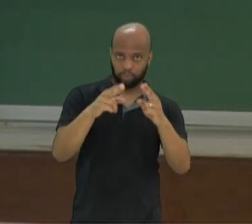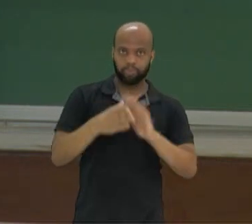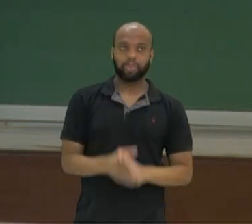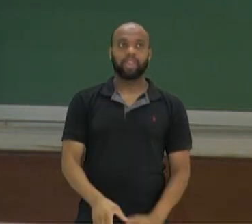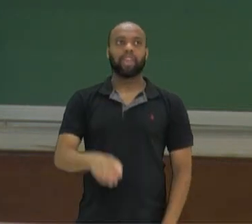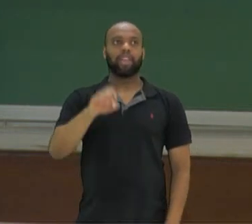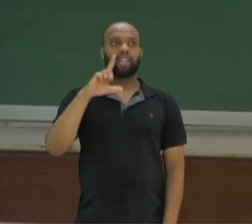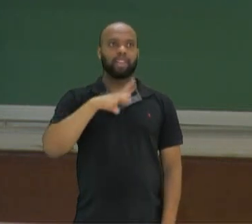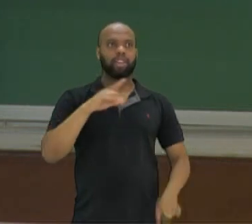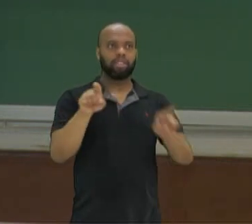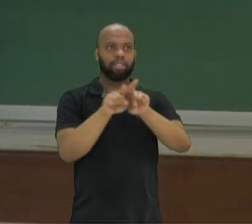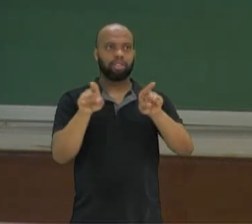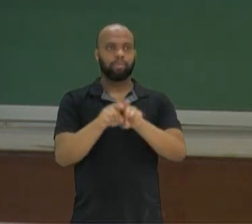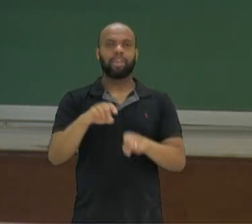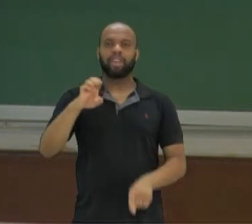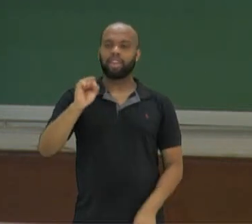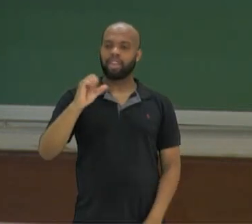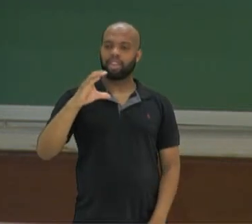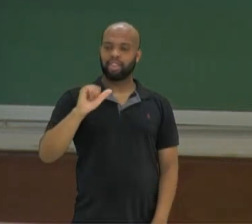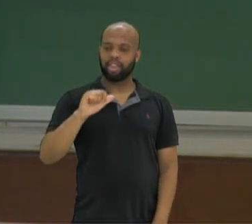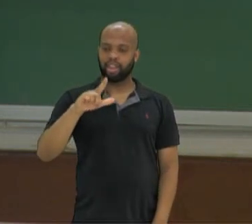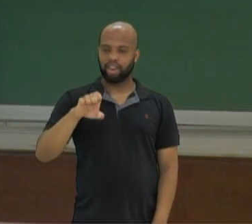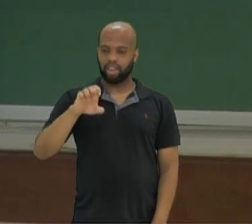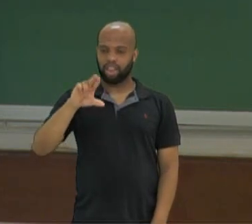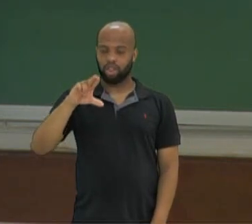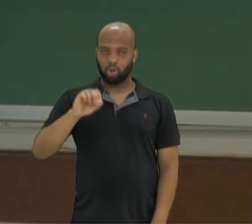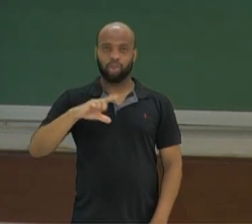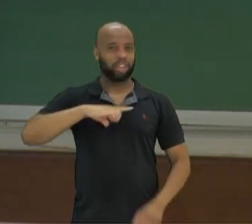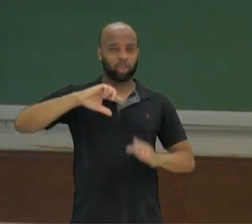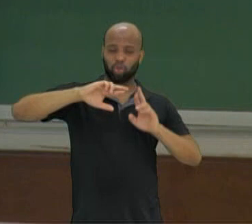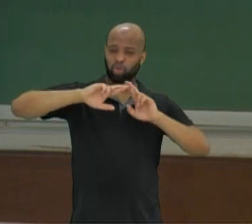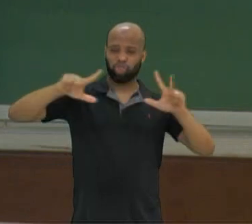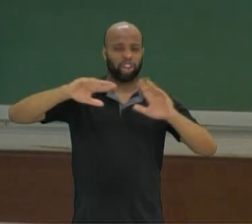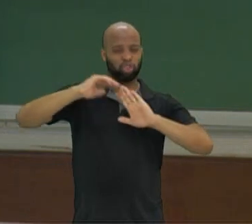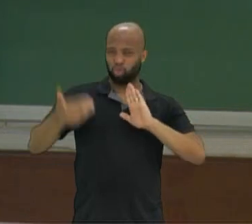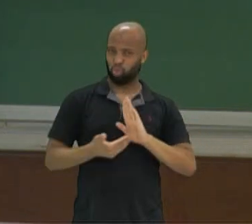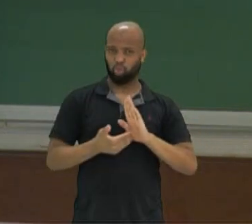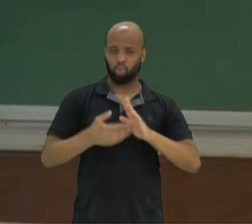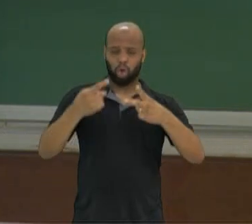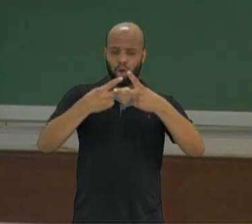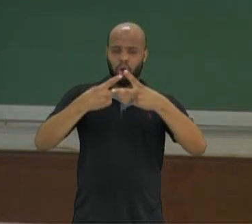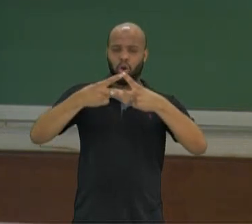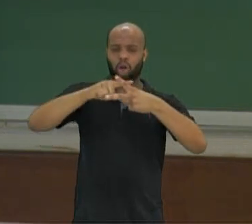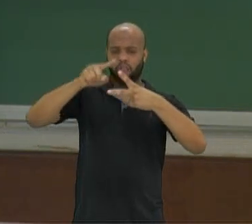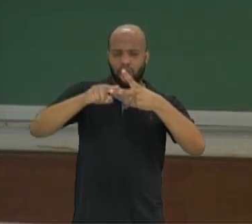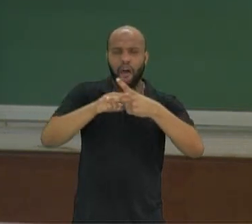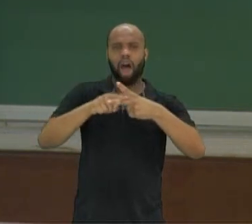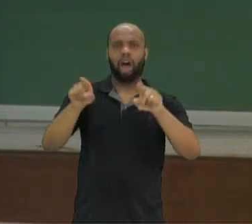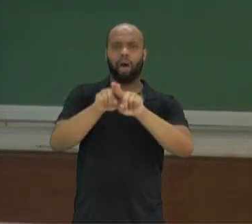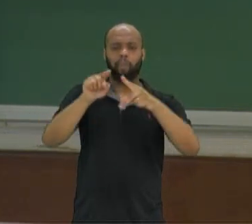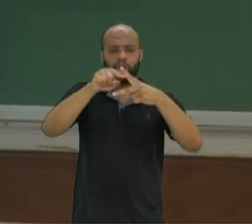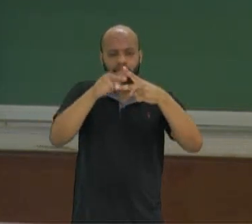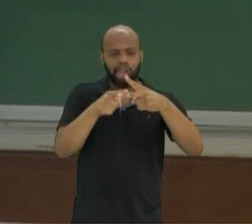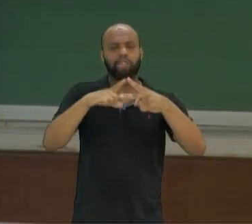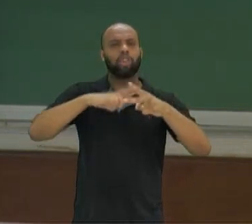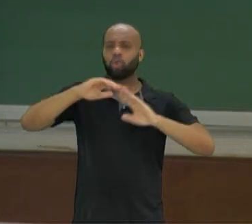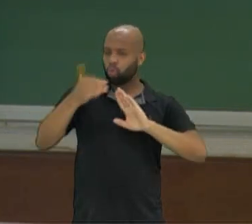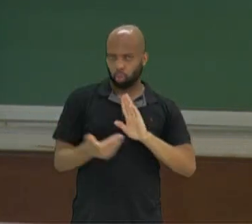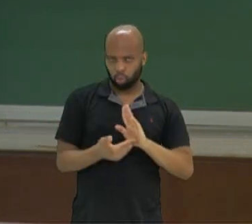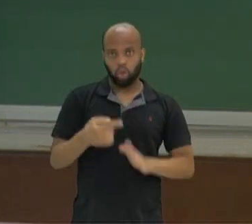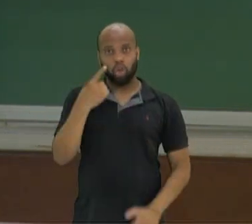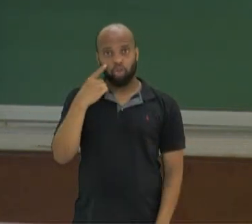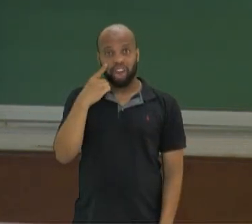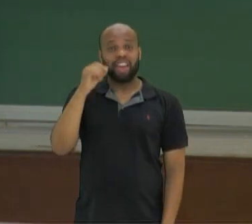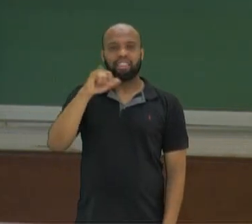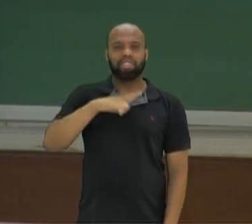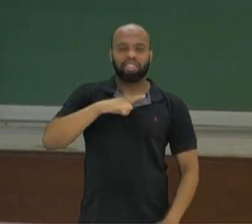ele apresenta todos os lados e os ângulos internos diferentes. Veja que está associado, né? Quando os lados são iguais, os ângulos são iguais. Quando ele tem dois